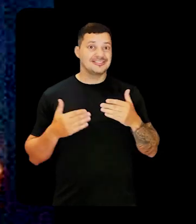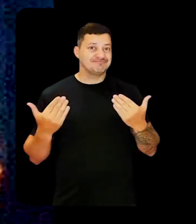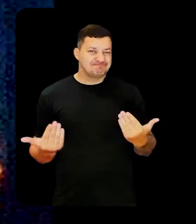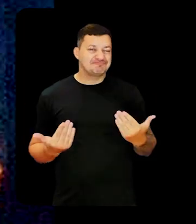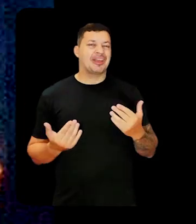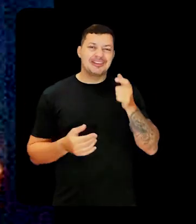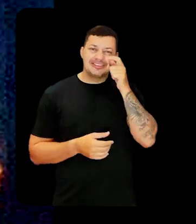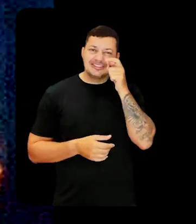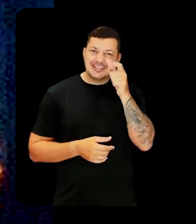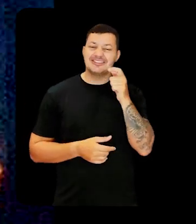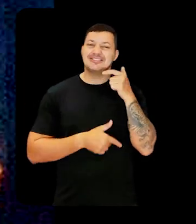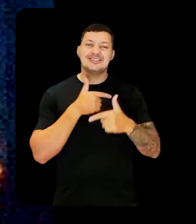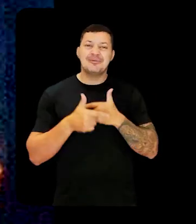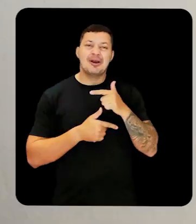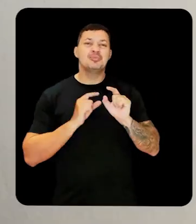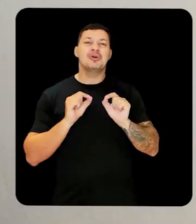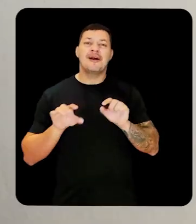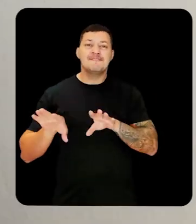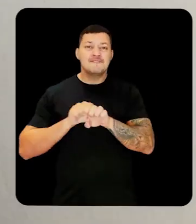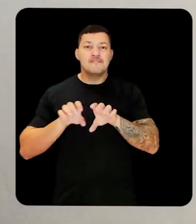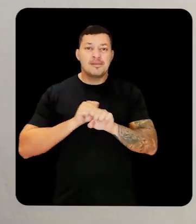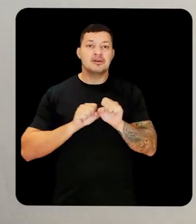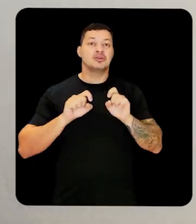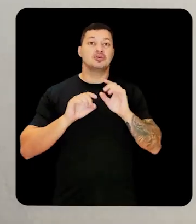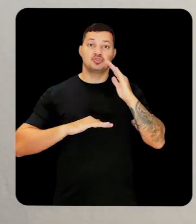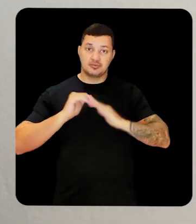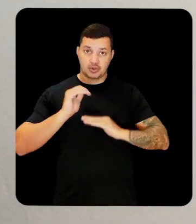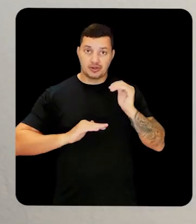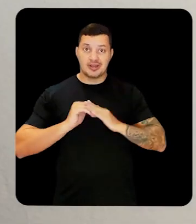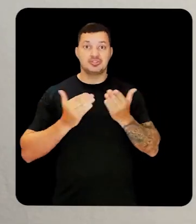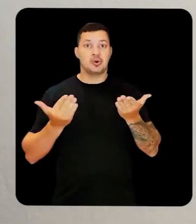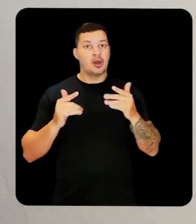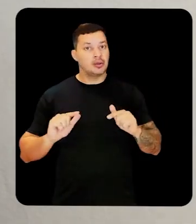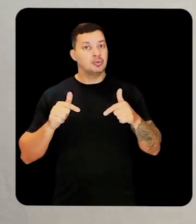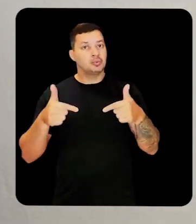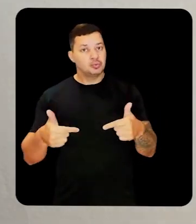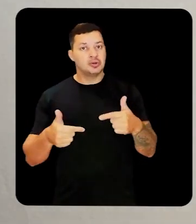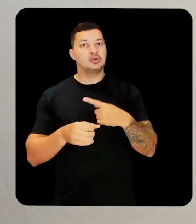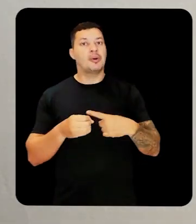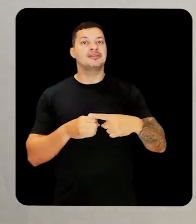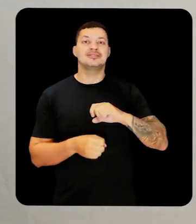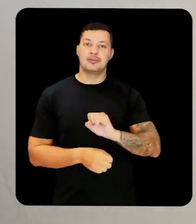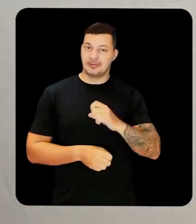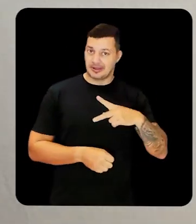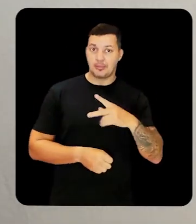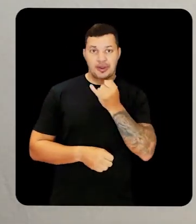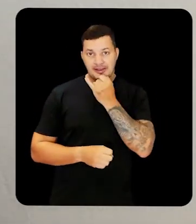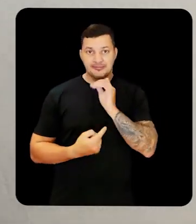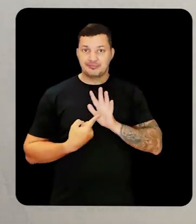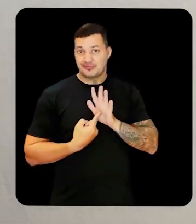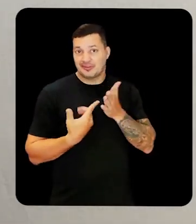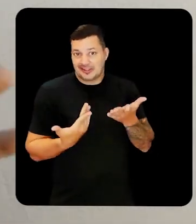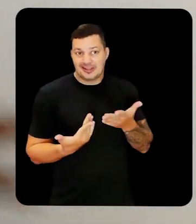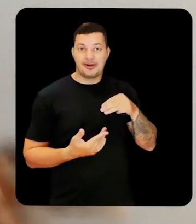Esse trabalho é interessante porque ele foi feito uma formação de profissionais que hoje ainda atuam em São Pedro da Aldeia, que é o profissional, por exemplo,